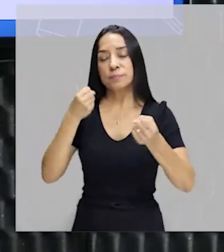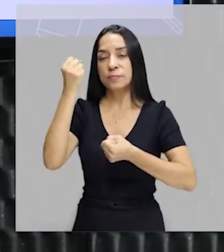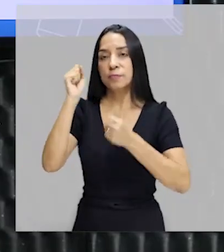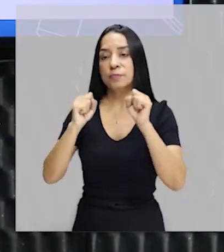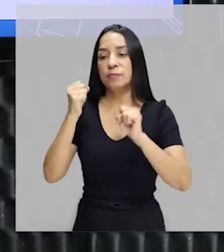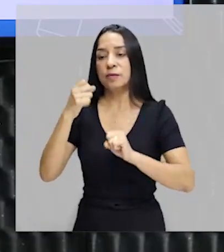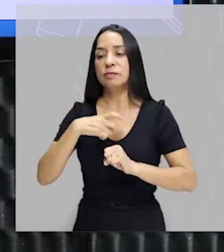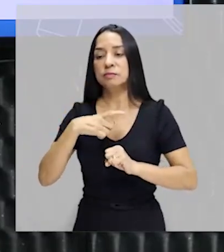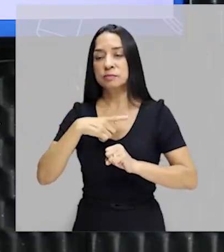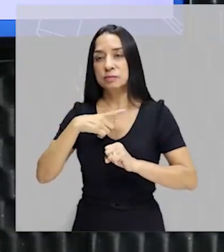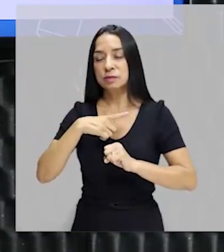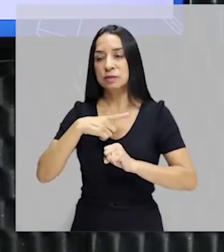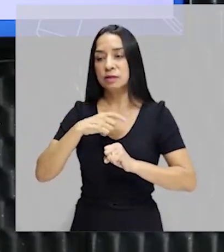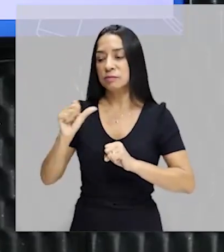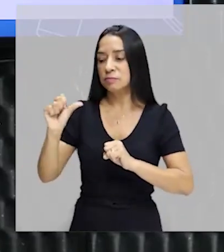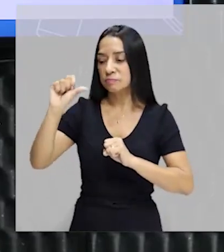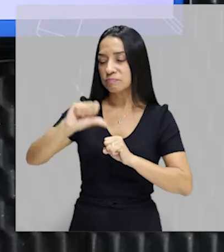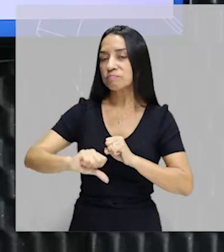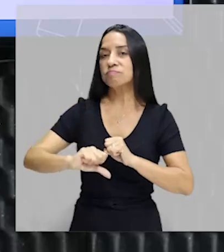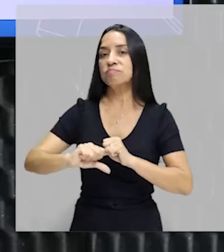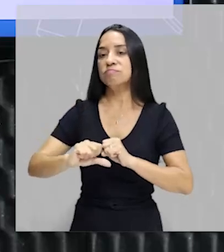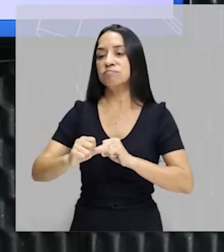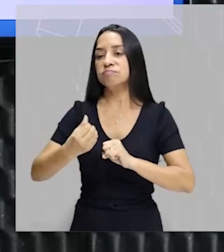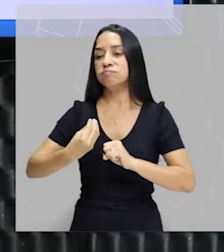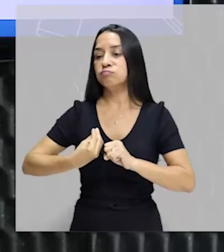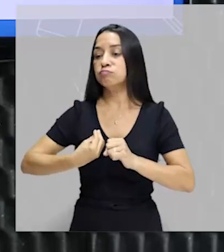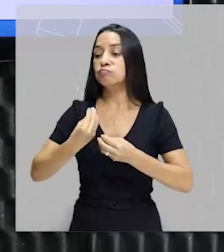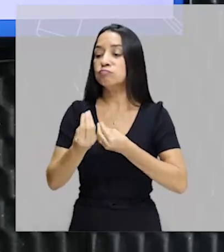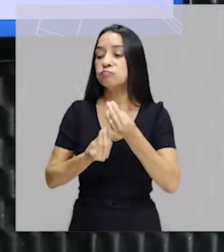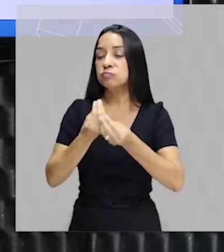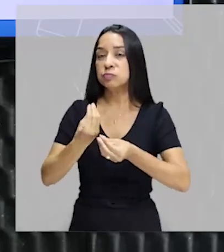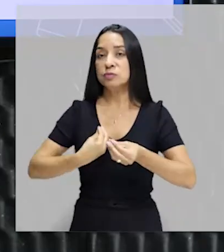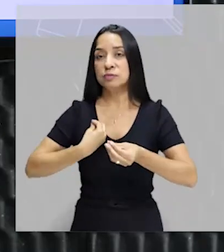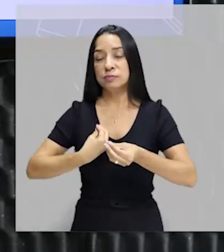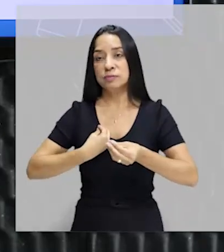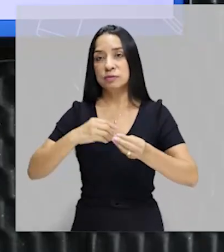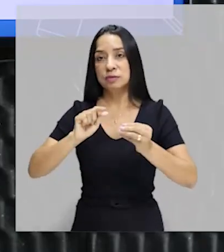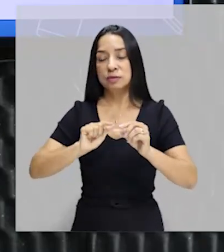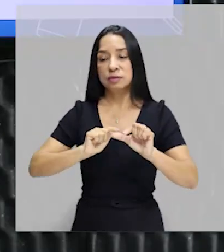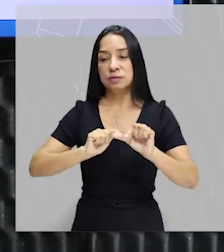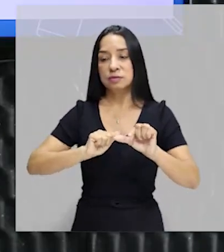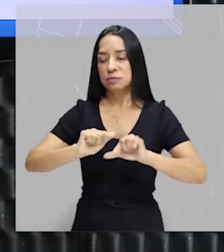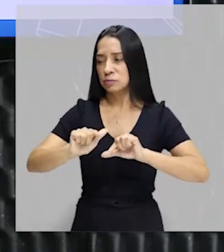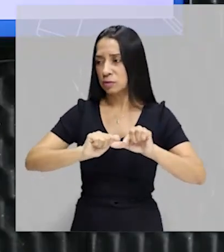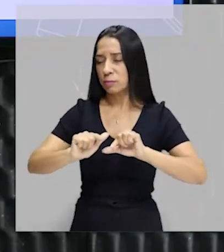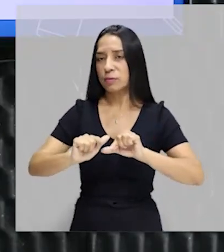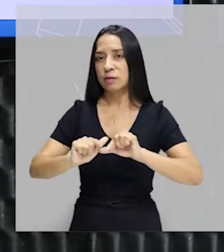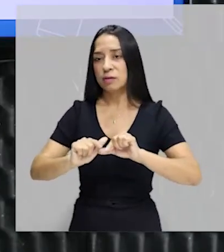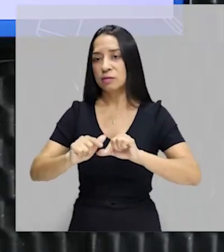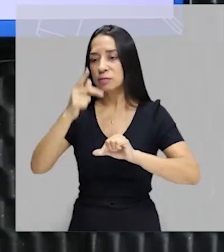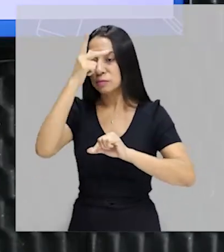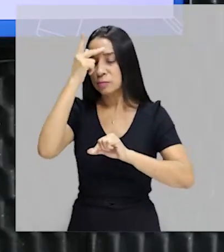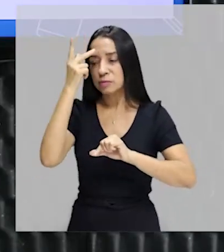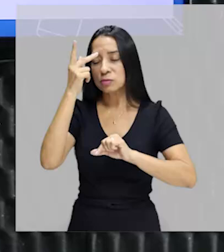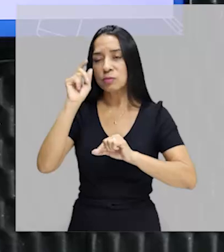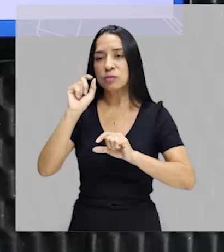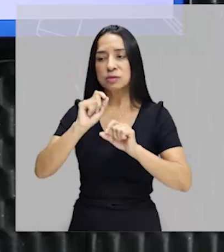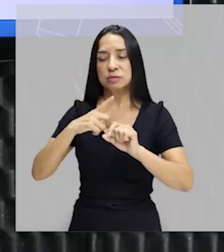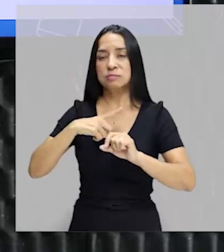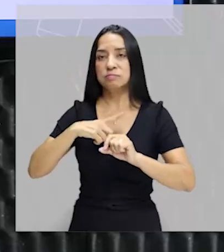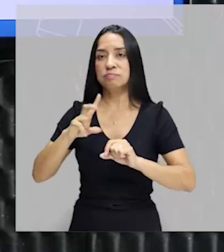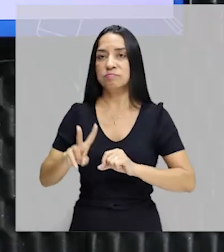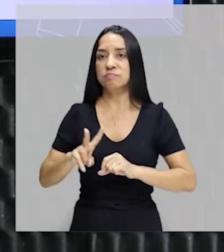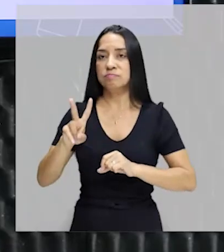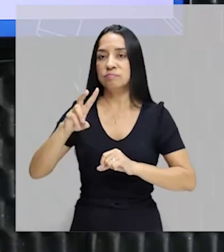aqui precárias condições de vida e de trabalho dos operários, desses homens que teriam valores